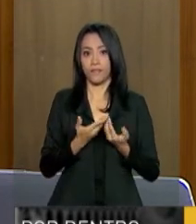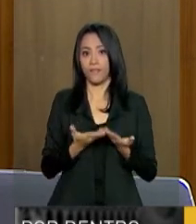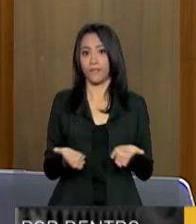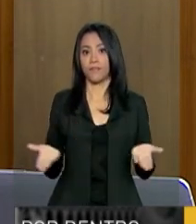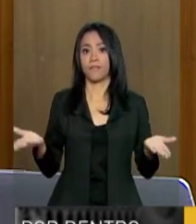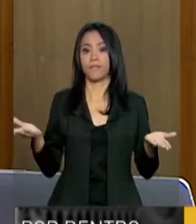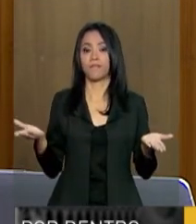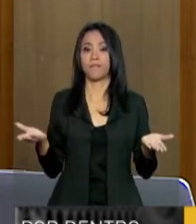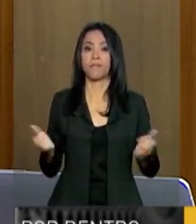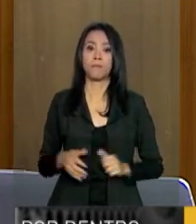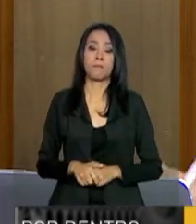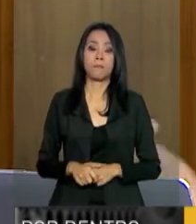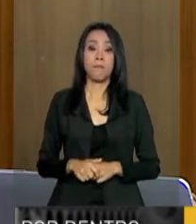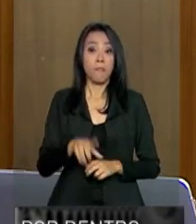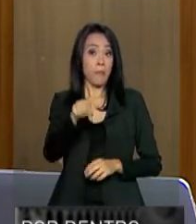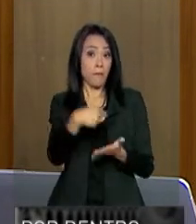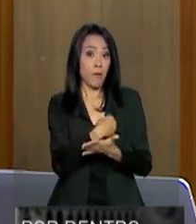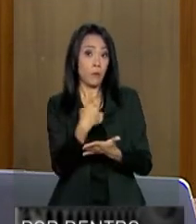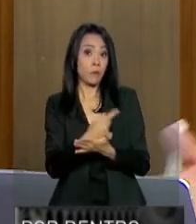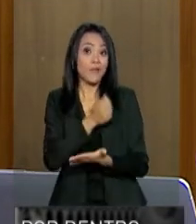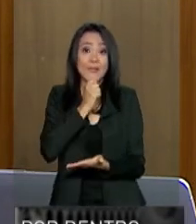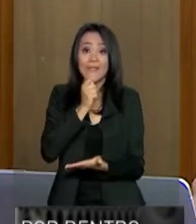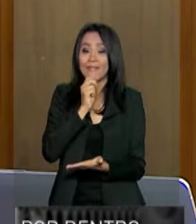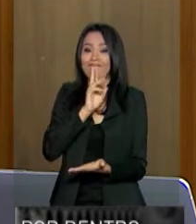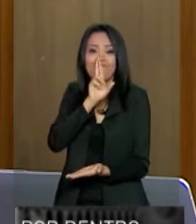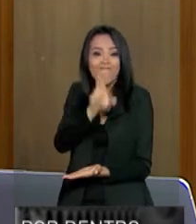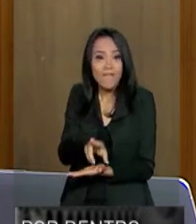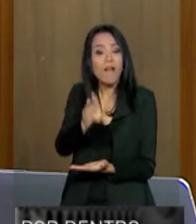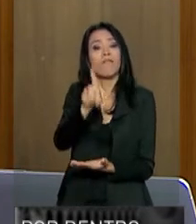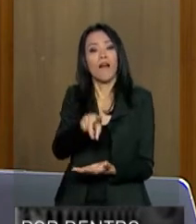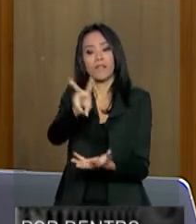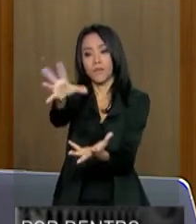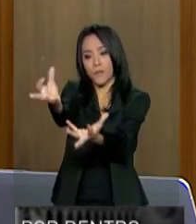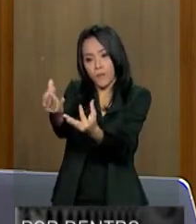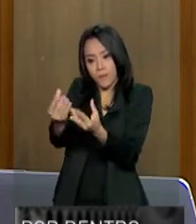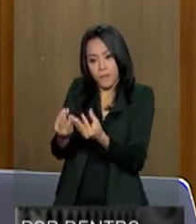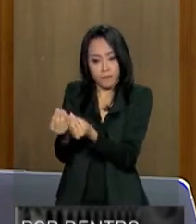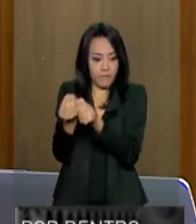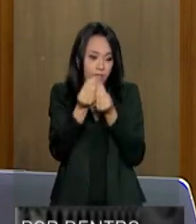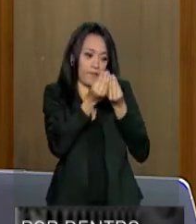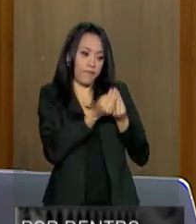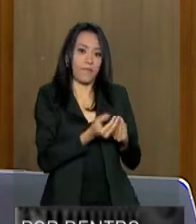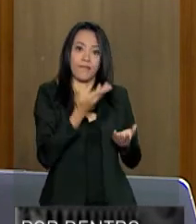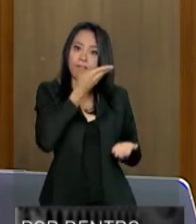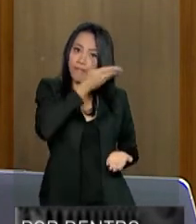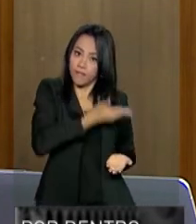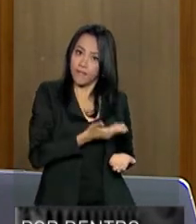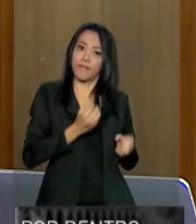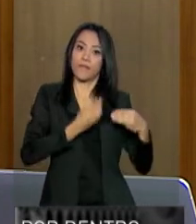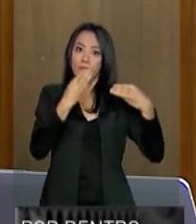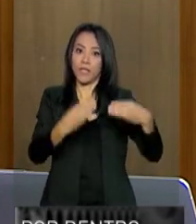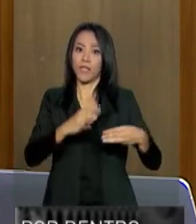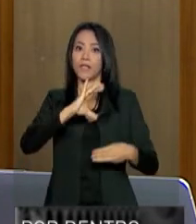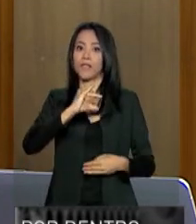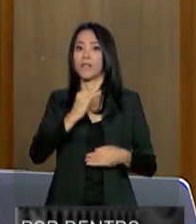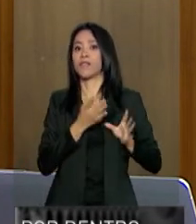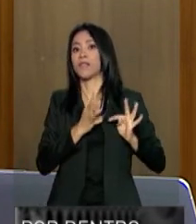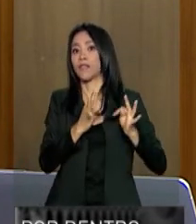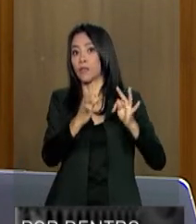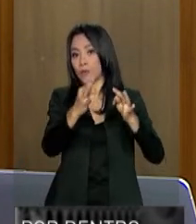www.renault.com.br as perguntas que não puderam ser respondidas vão ser encaminhadas à assessoria de comunicação do ministério da ciência tecnologia